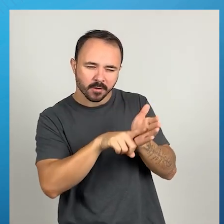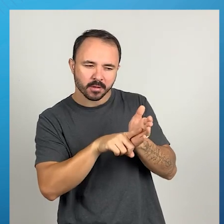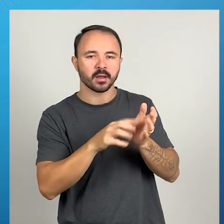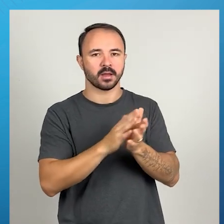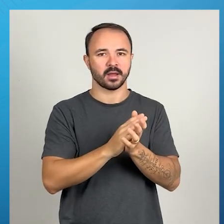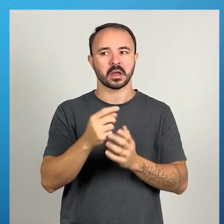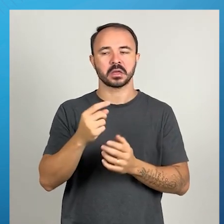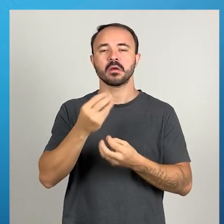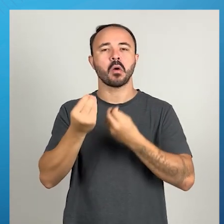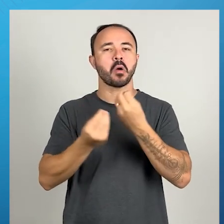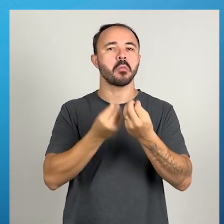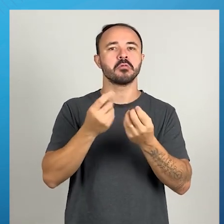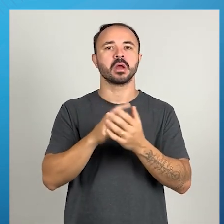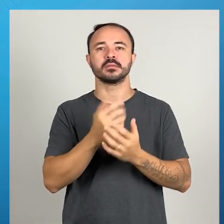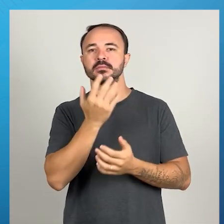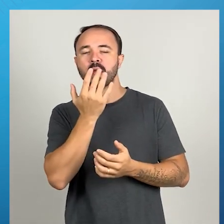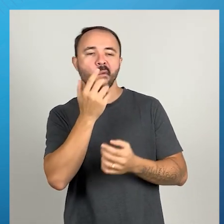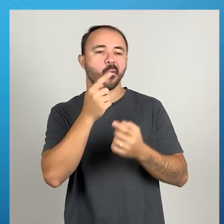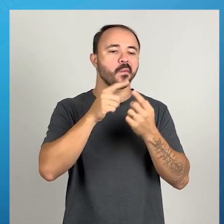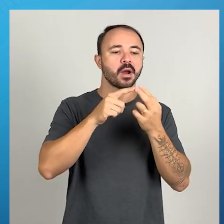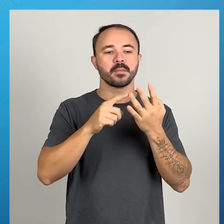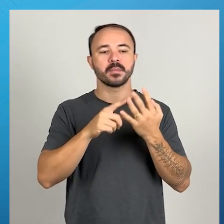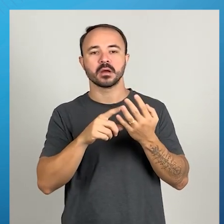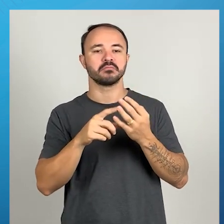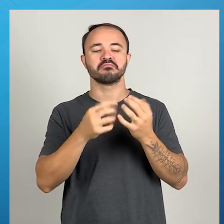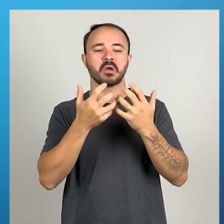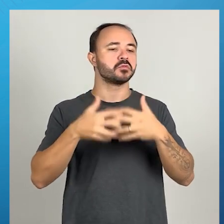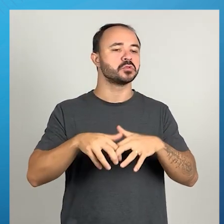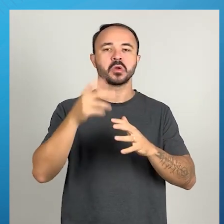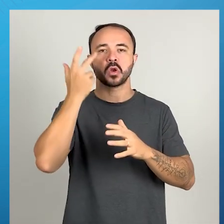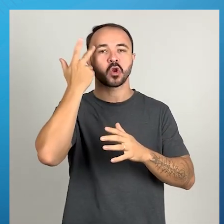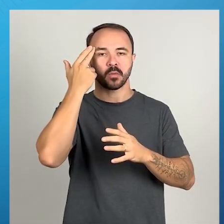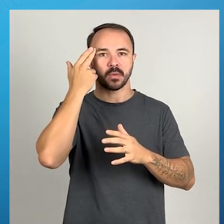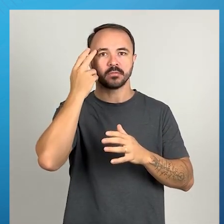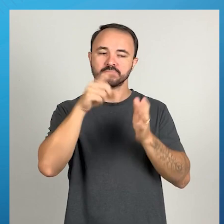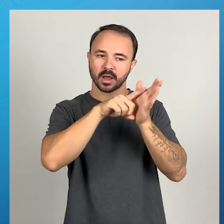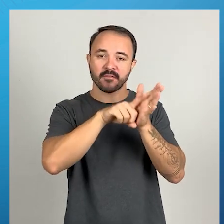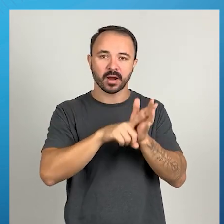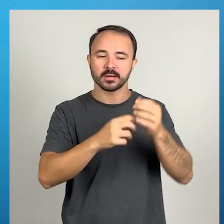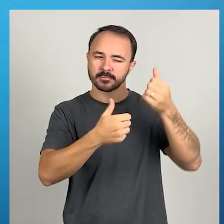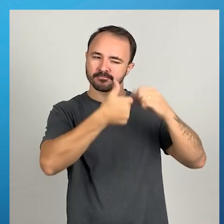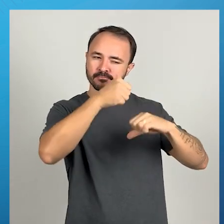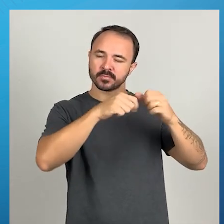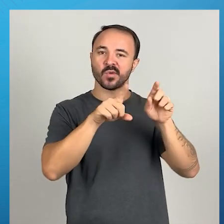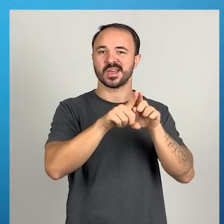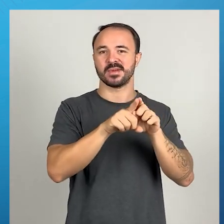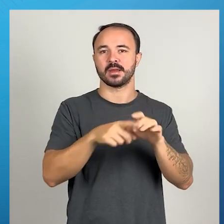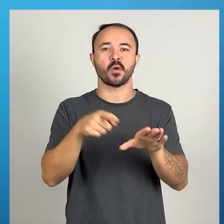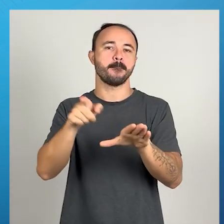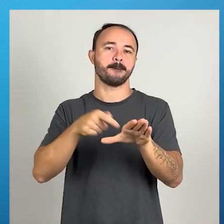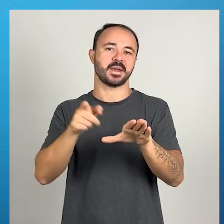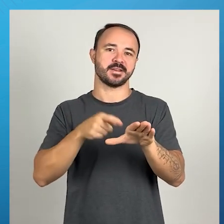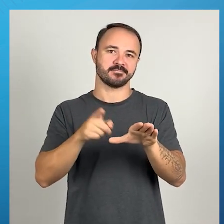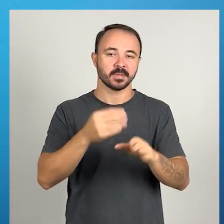língua possui, essa estrutura, essa membrana que possui abaixo da língua. Além disso, nós temos o teste do pezinho, que ele vai